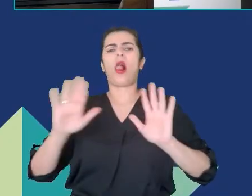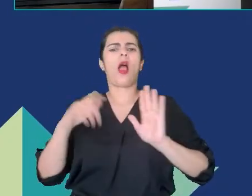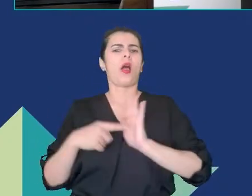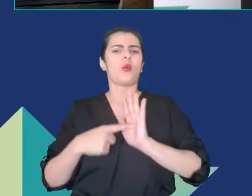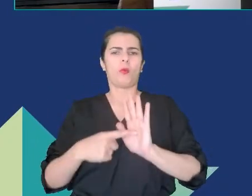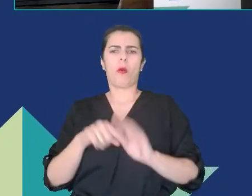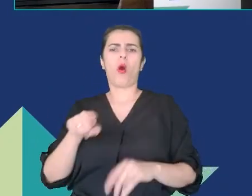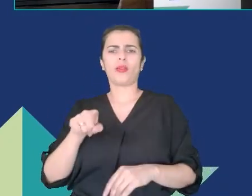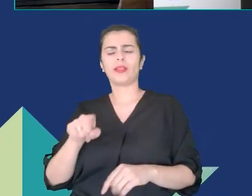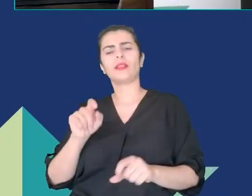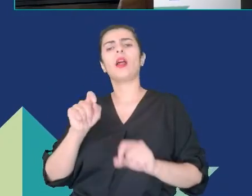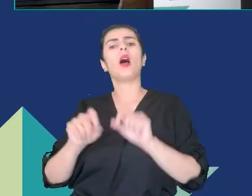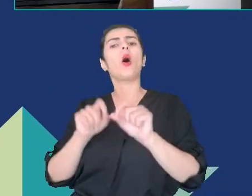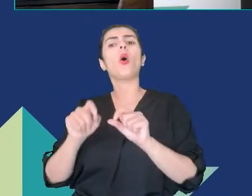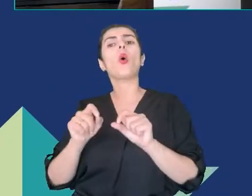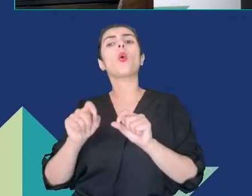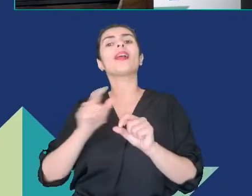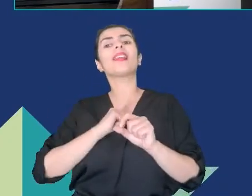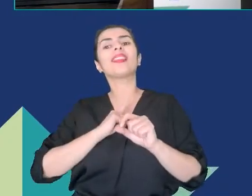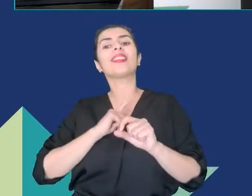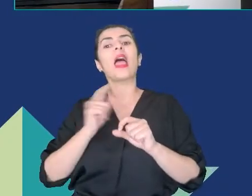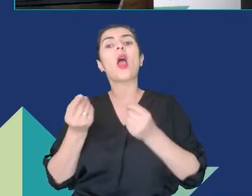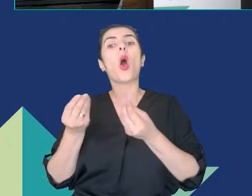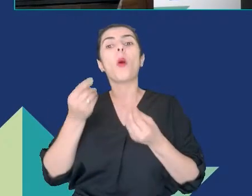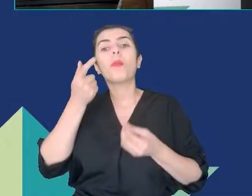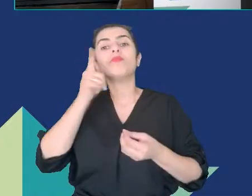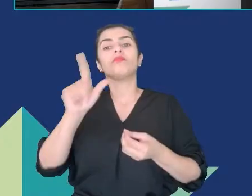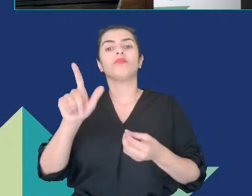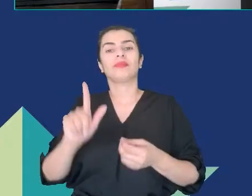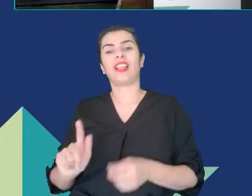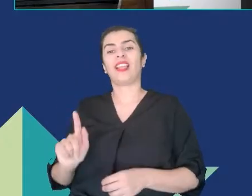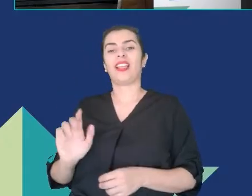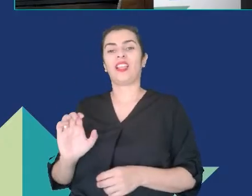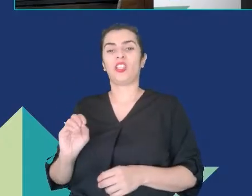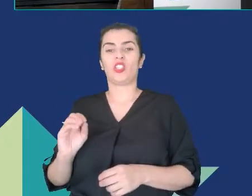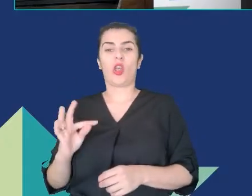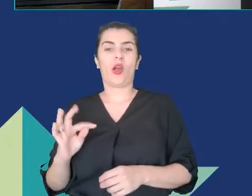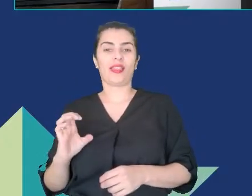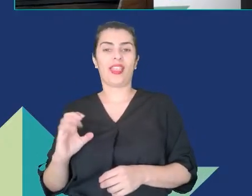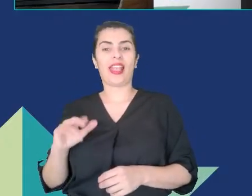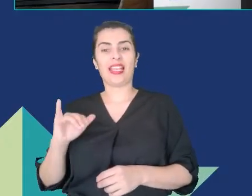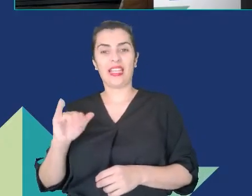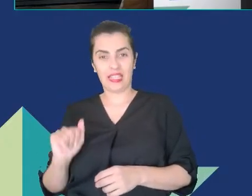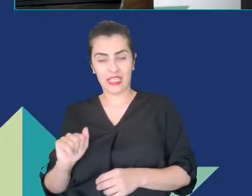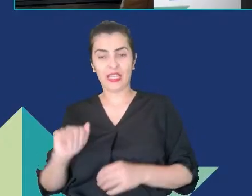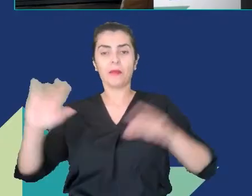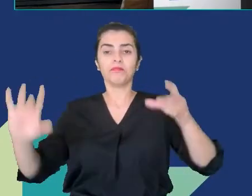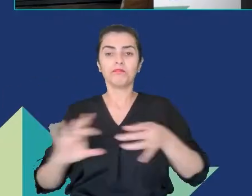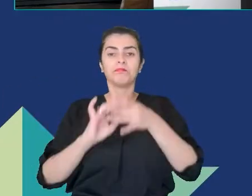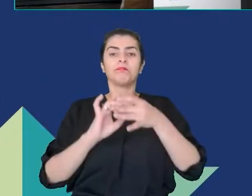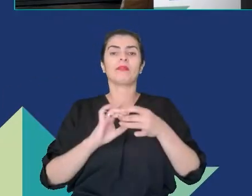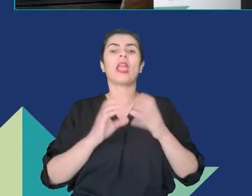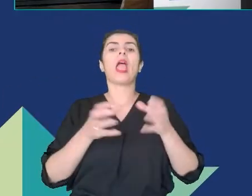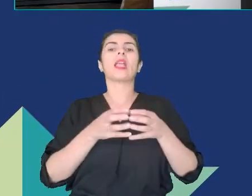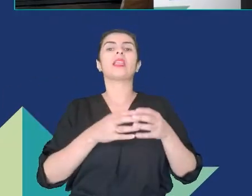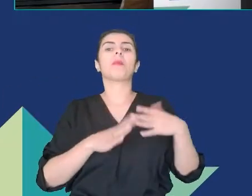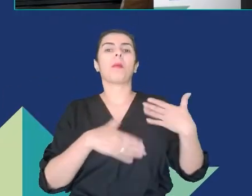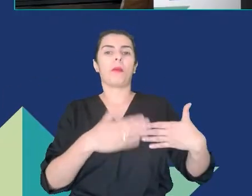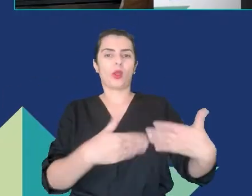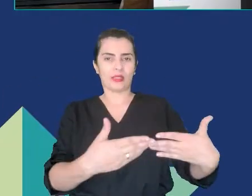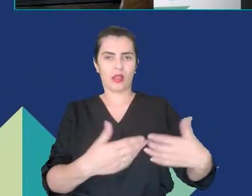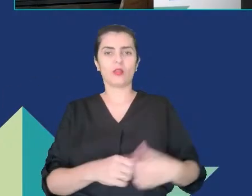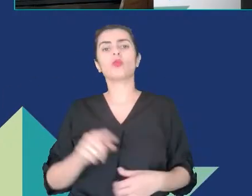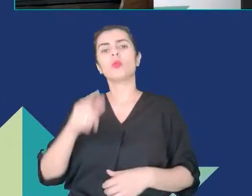que a gente teve como ganho, né, da geotecnia, se conectar com a equipe de processo para poder gerar